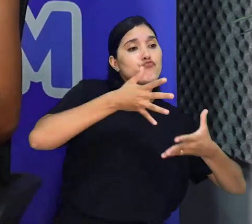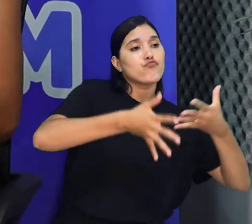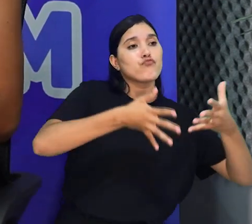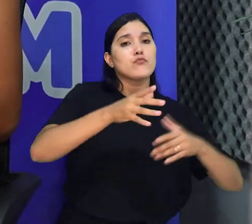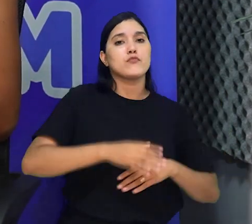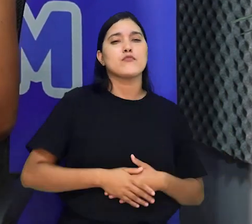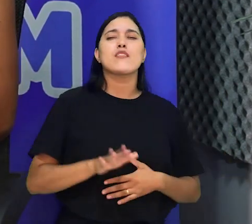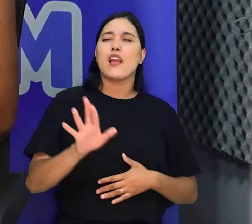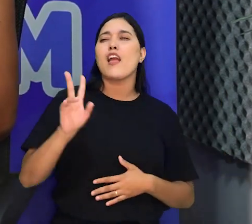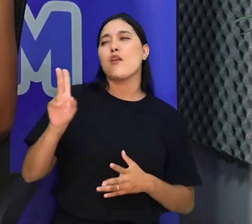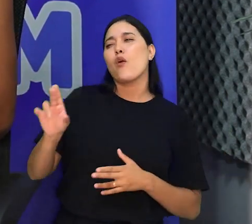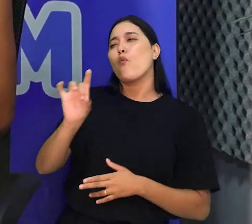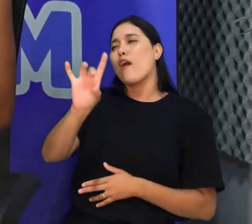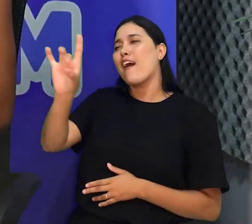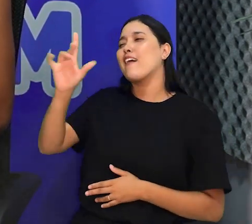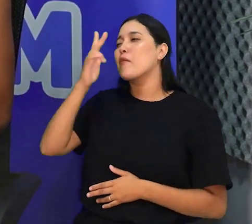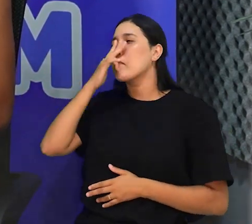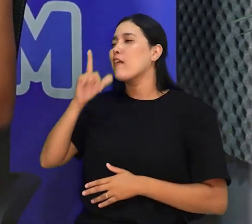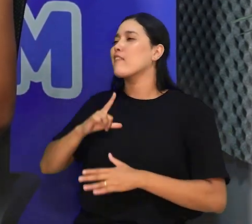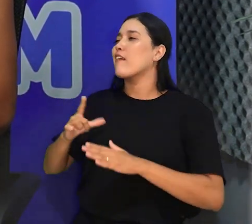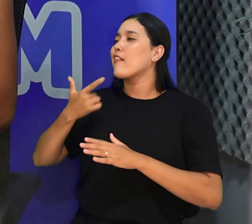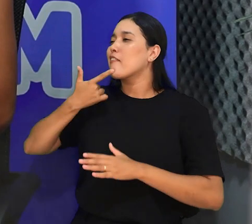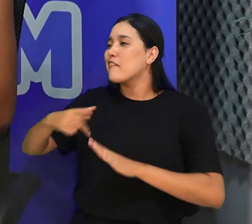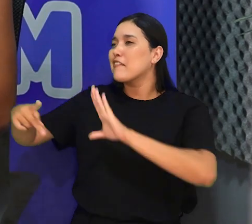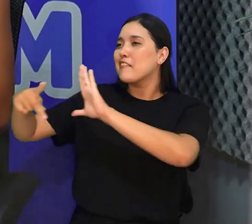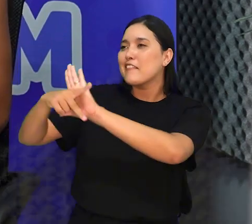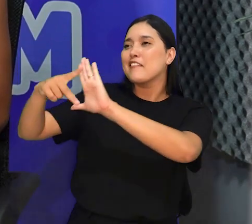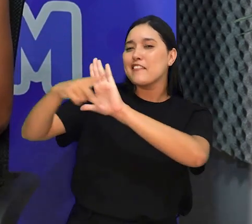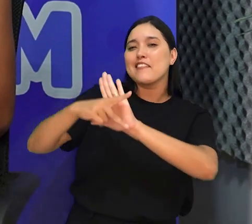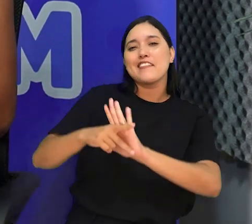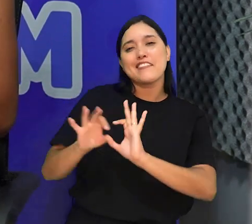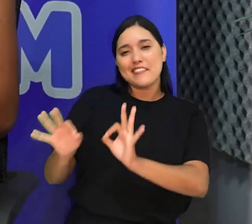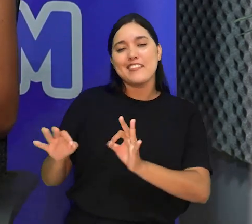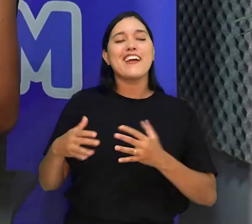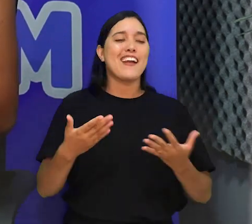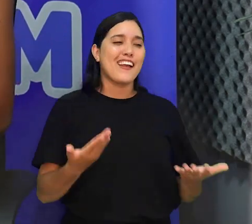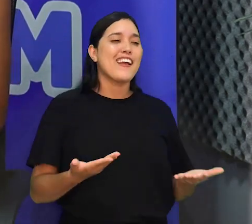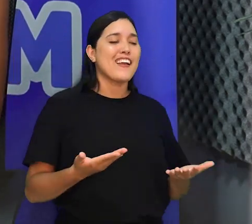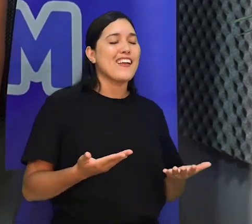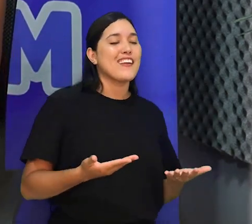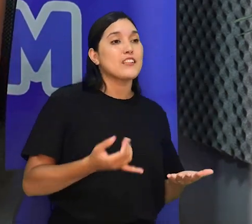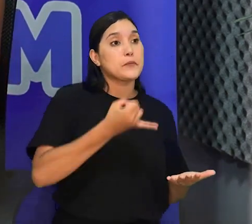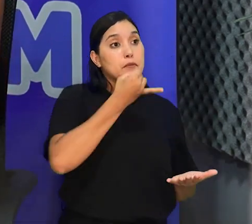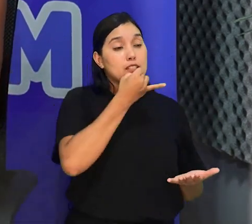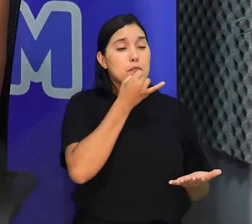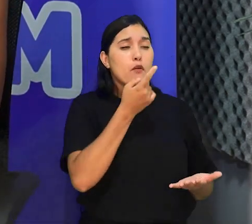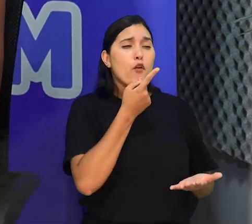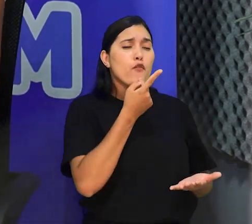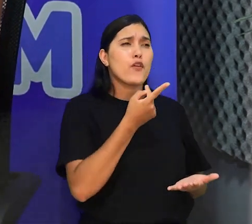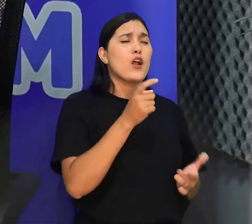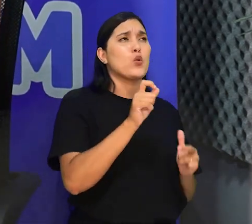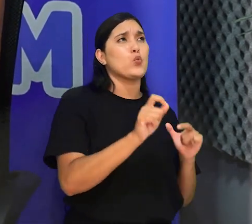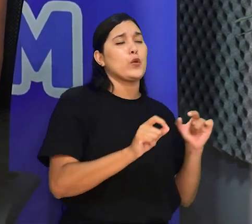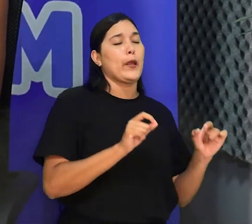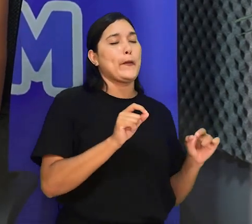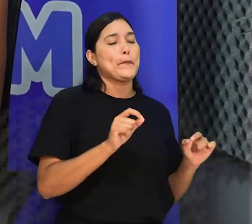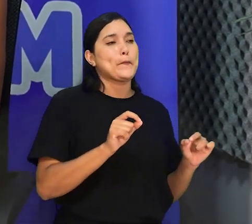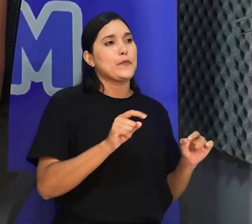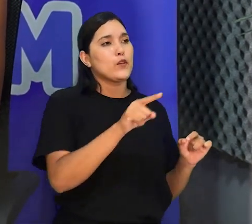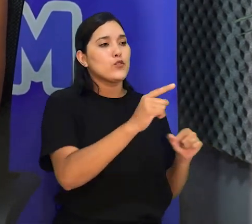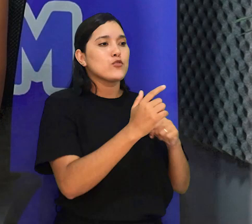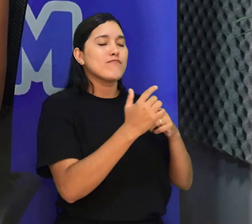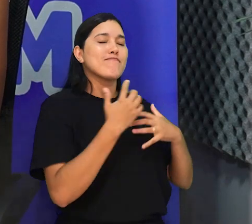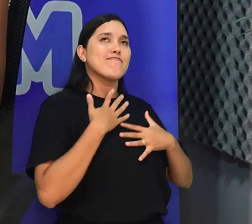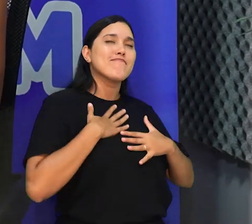uma forma de se falar. É como, né, se fosse cada região tem um idioma, né? Isso. E aí, como traz isso, e quando eu falo para você acalentar a